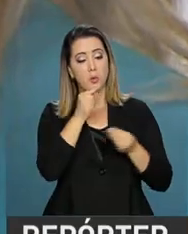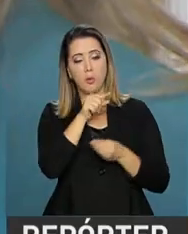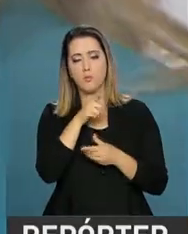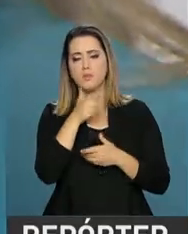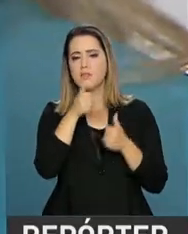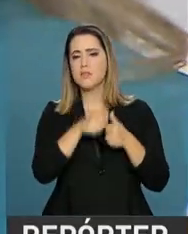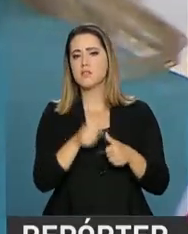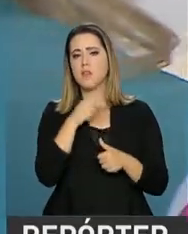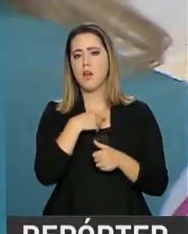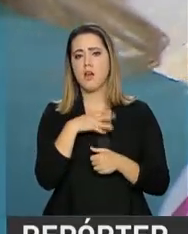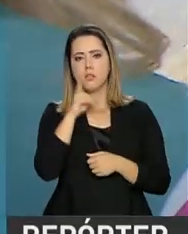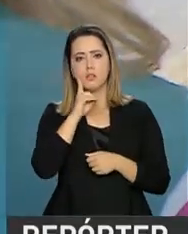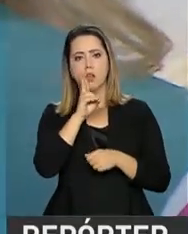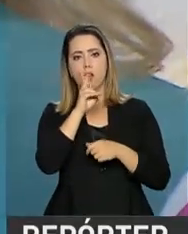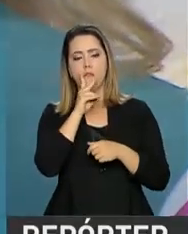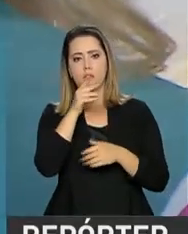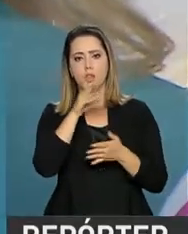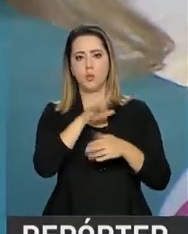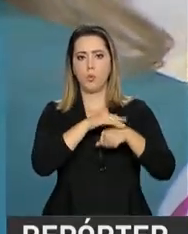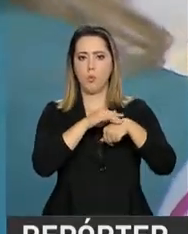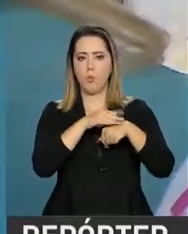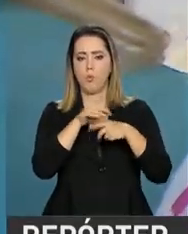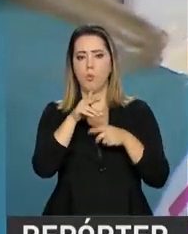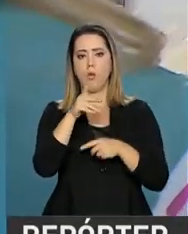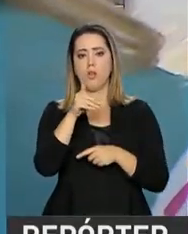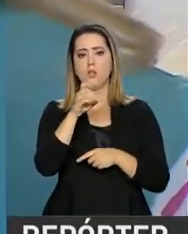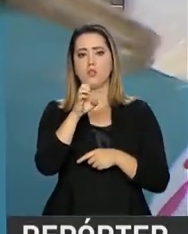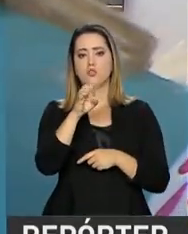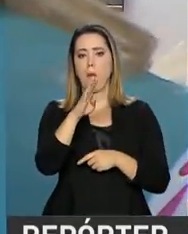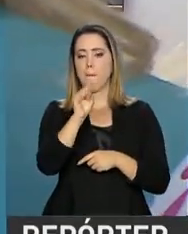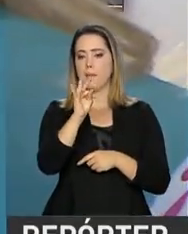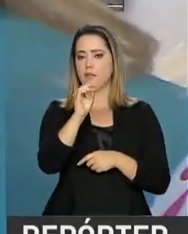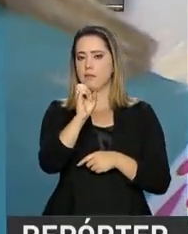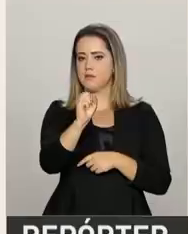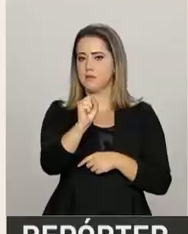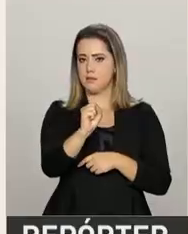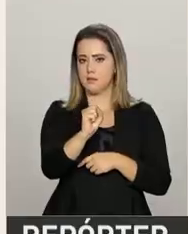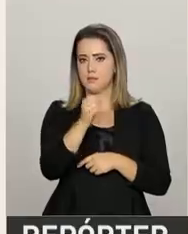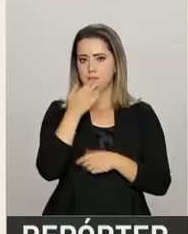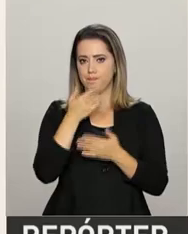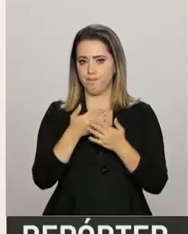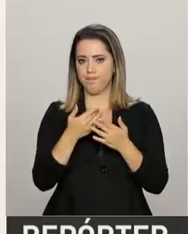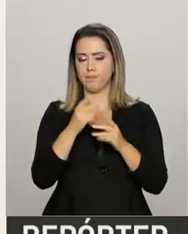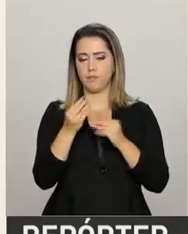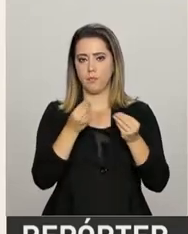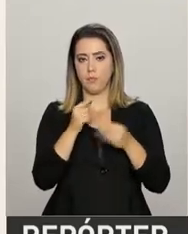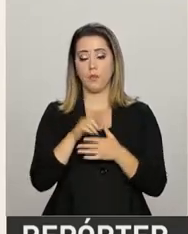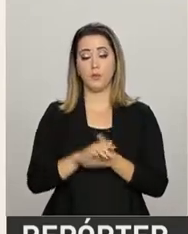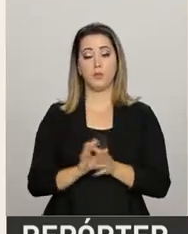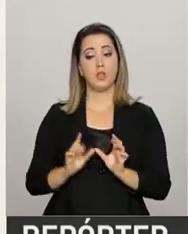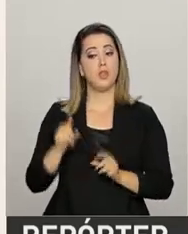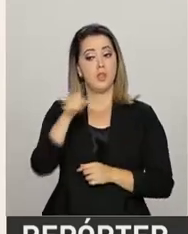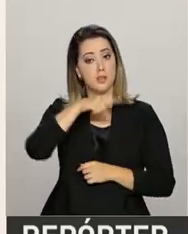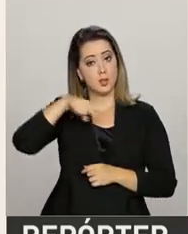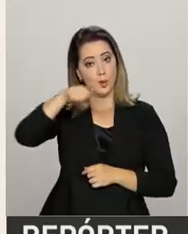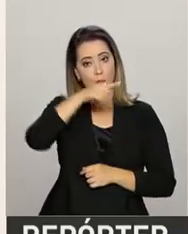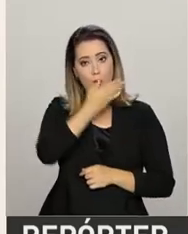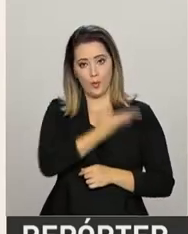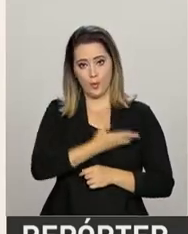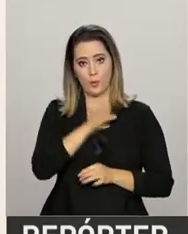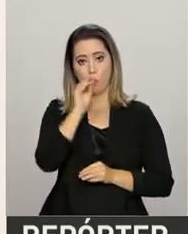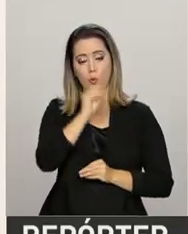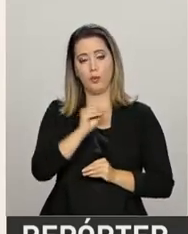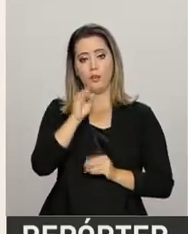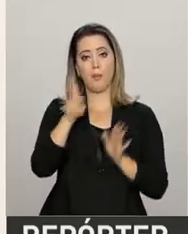está verificando a glicemia, anotando. Esta equipe de saúde cuida da dona Daura na casa dela. As visitas